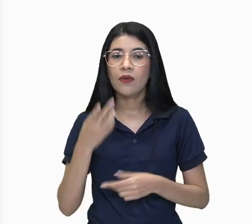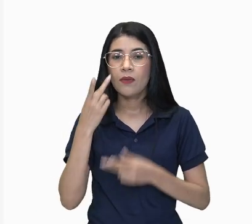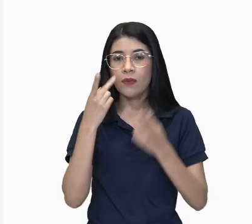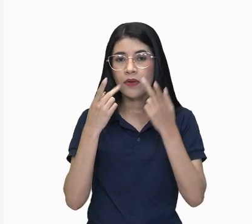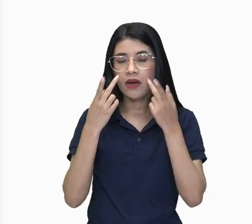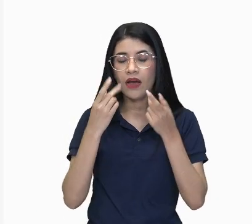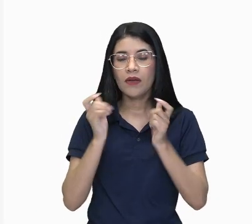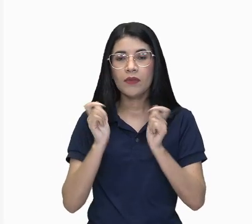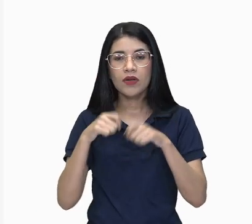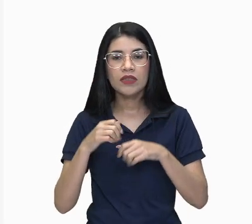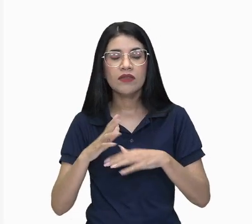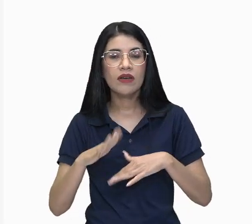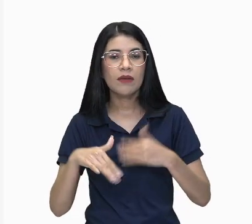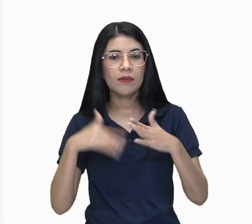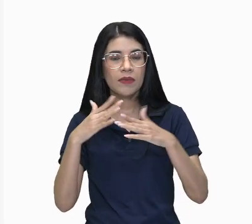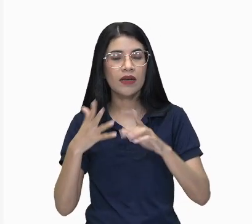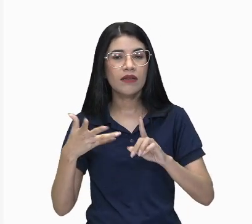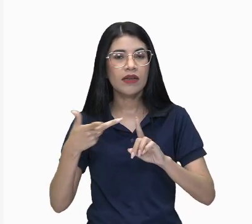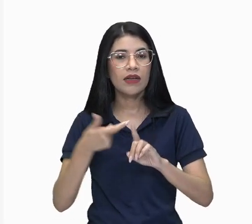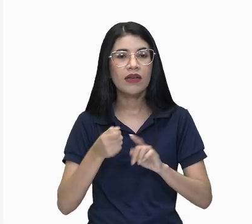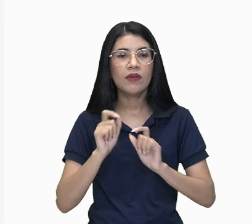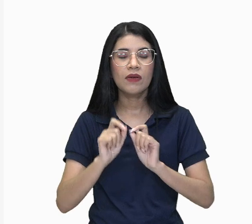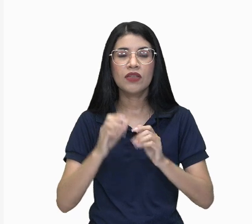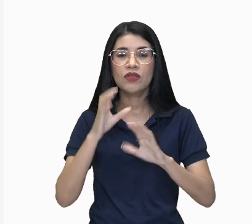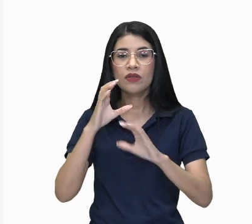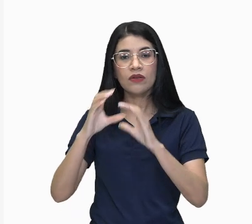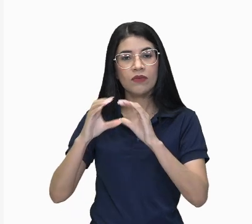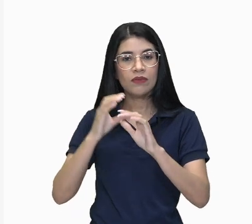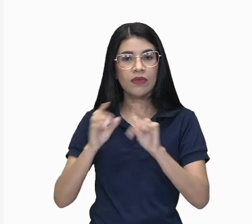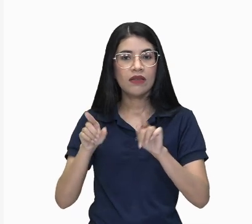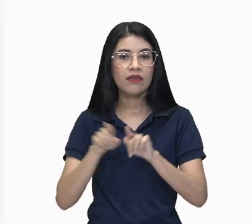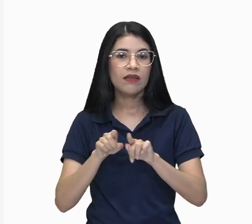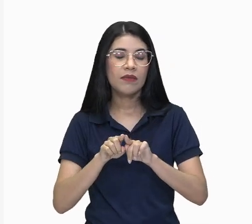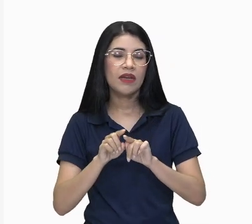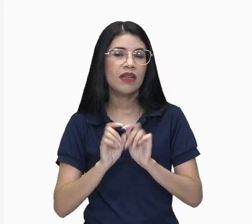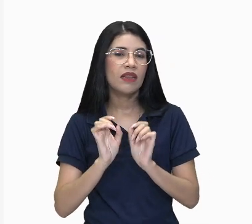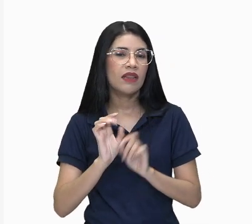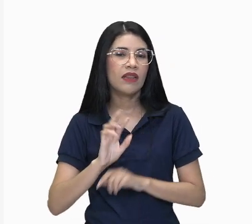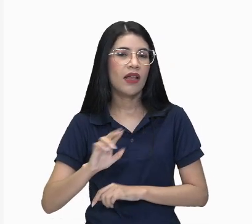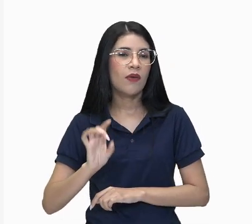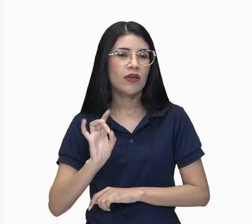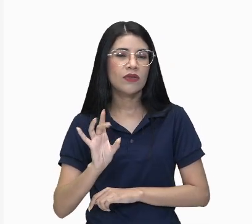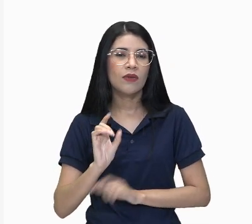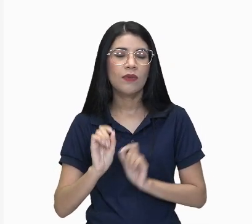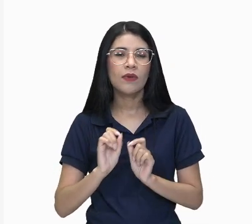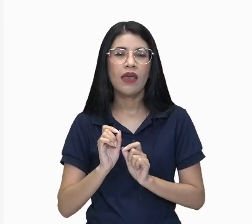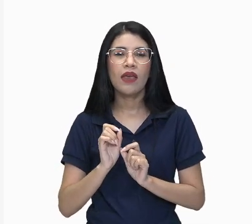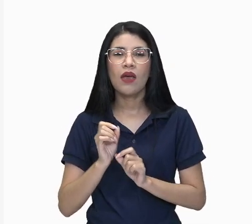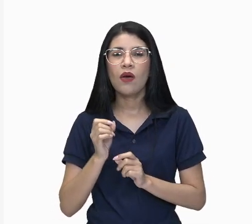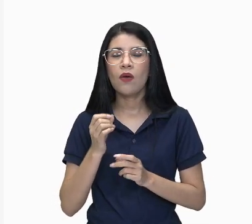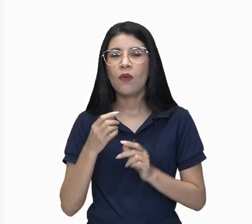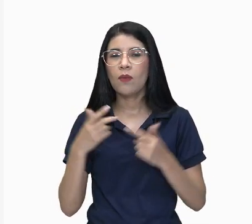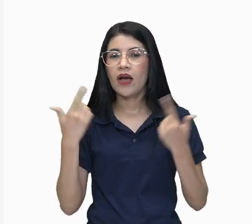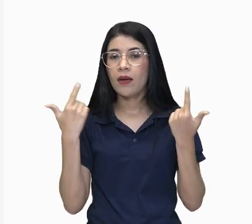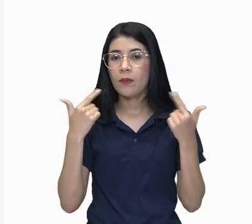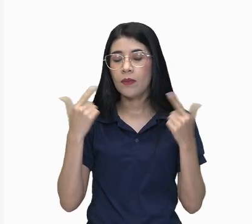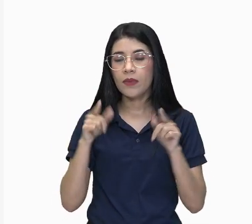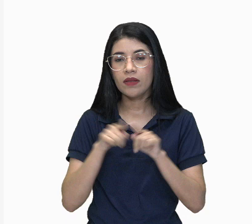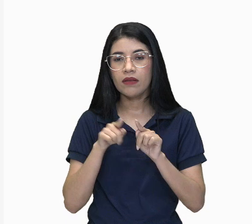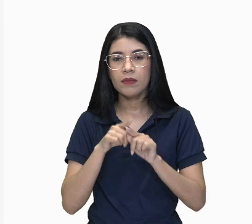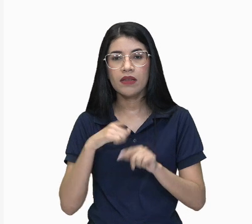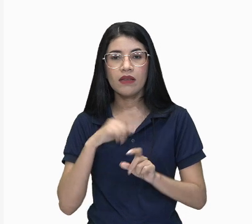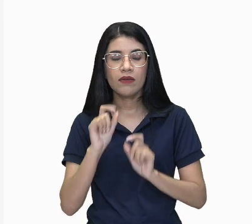a desenvolver a habilidade de comunicação, deixando de ser só uma simples forma de entretenimento.